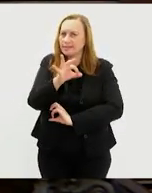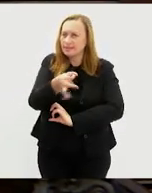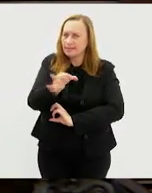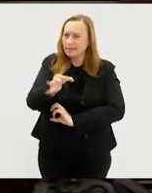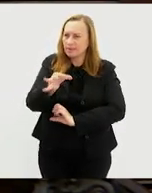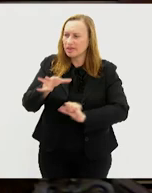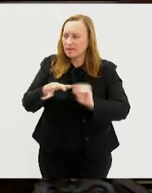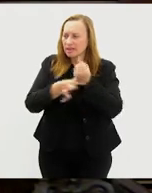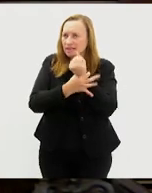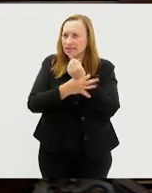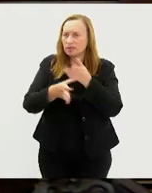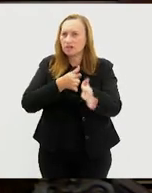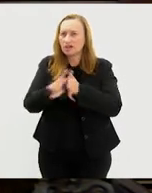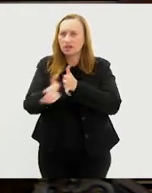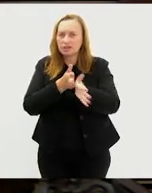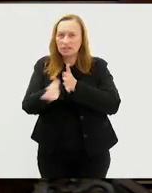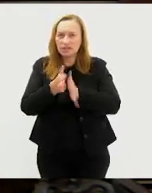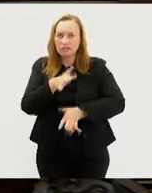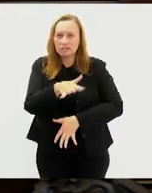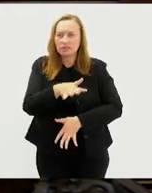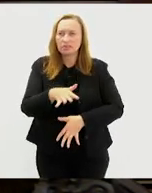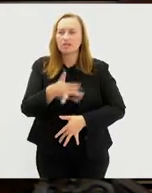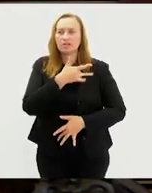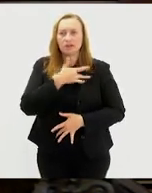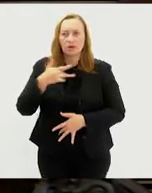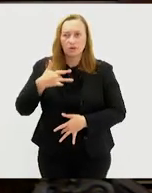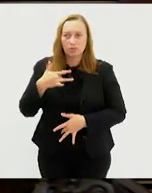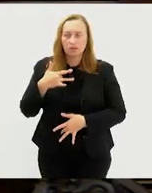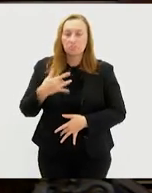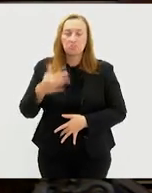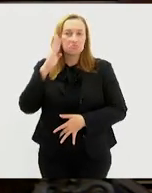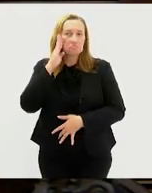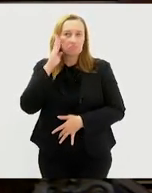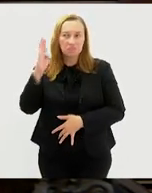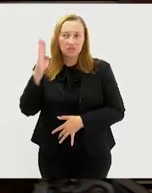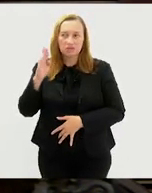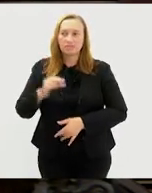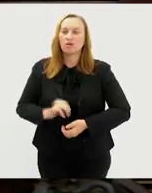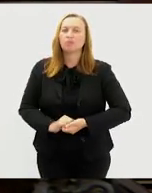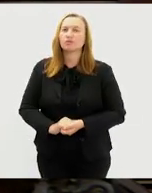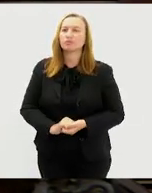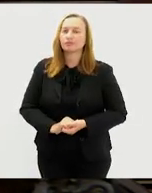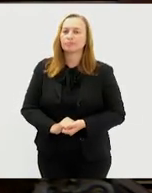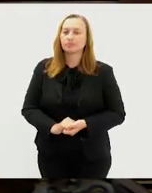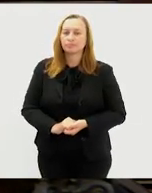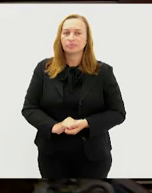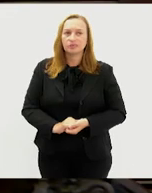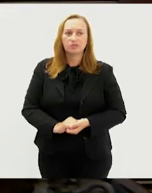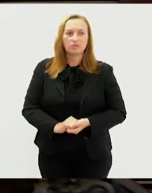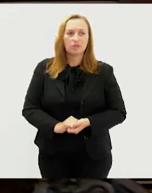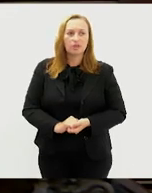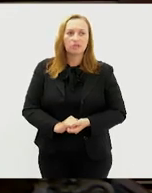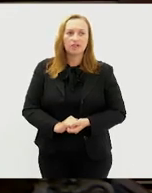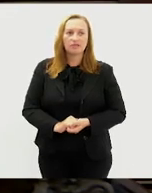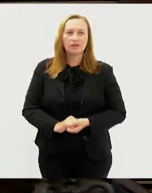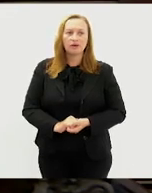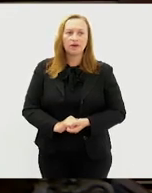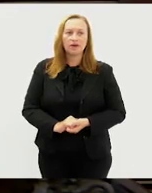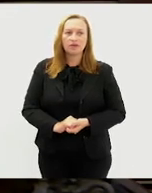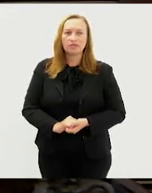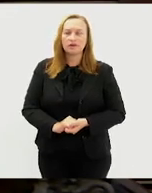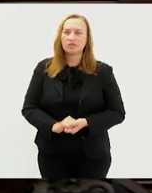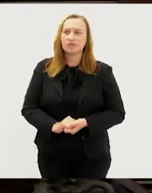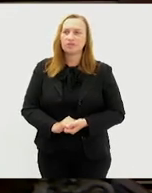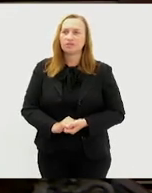evess de é parte fundamental a gente não conseguir tratar uma doença